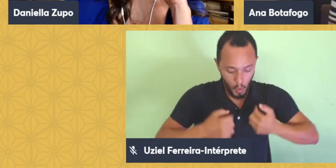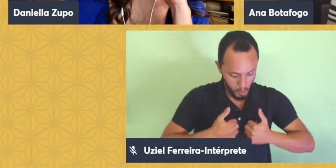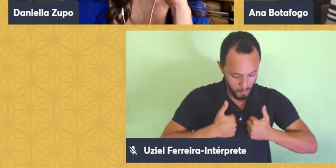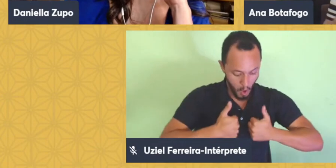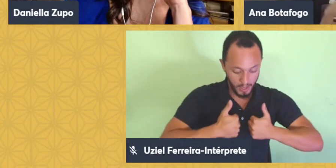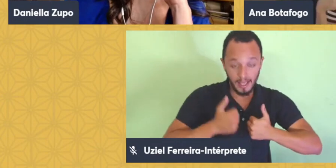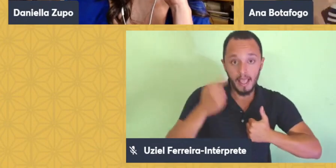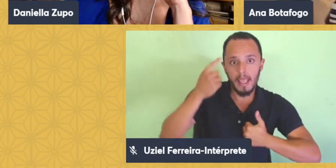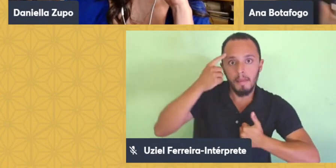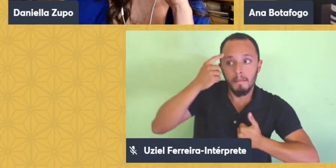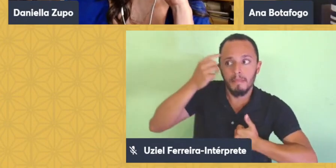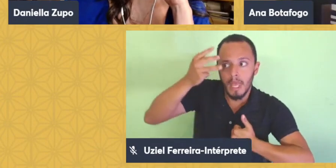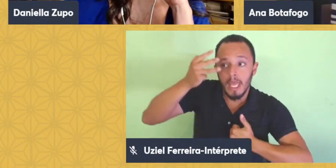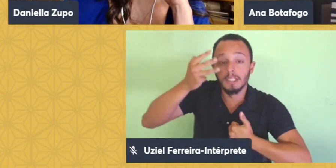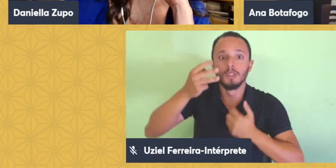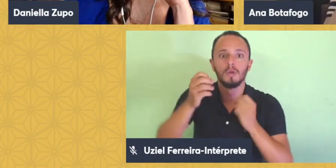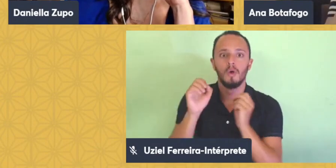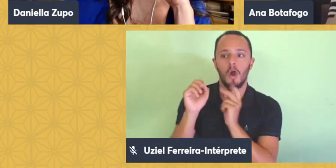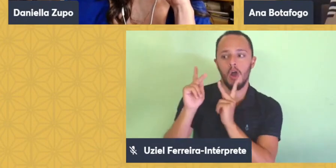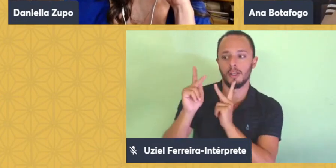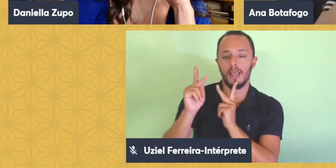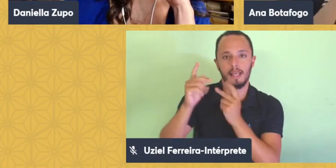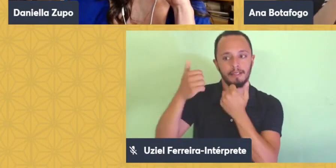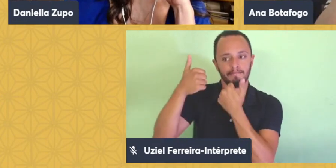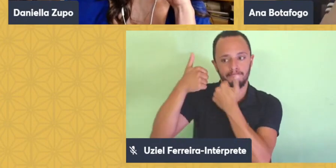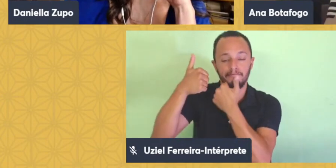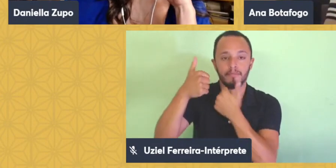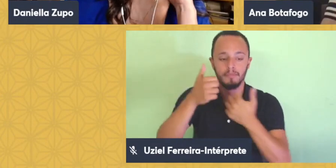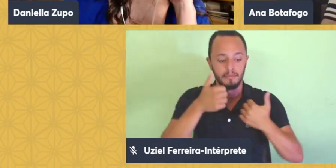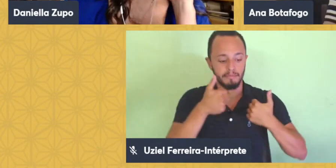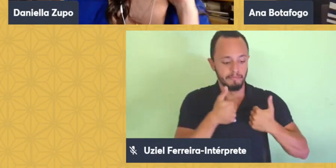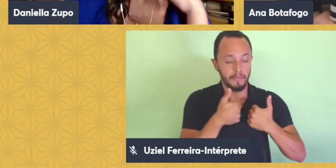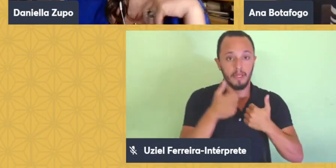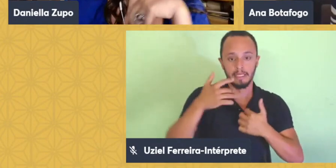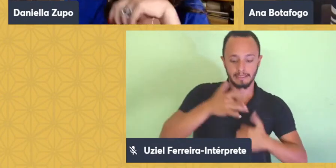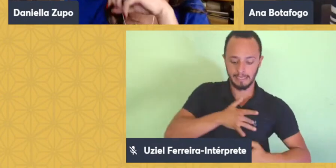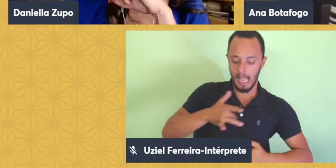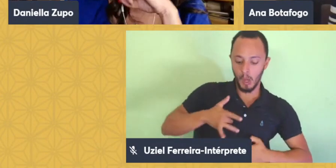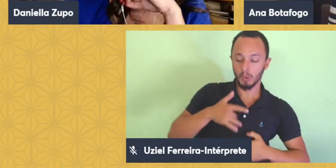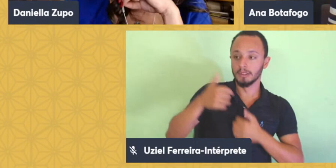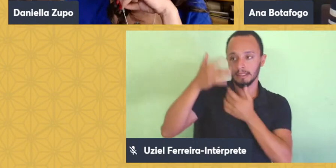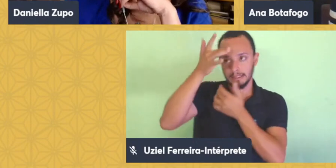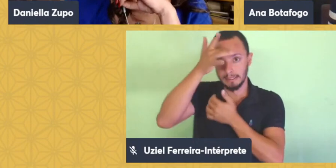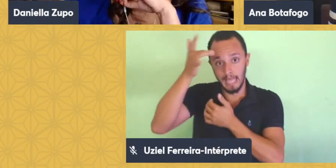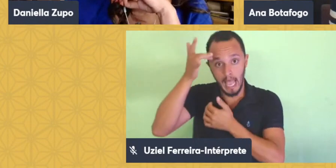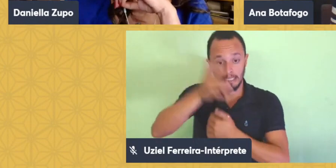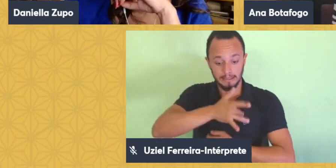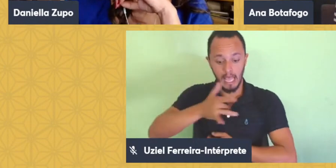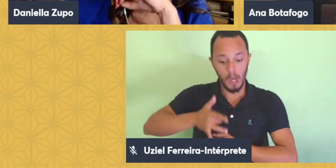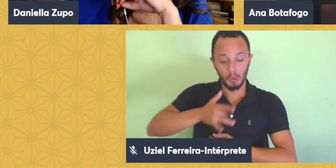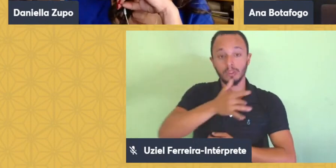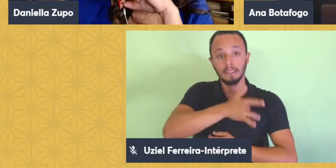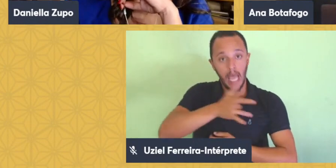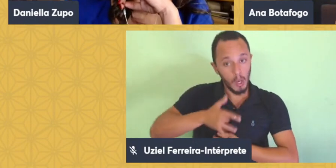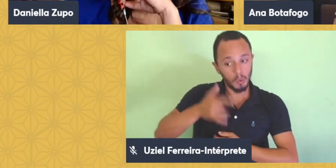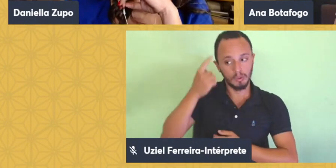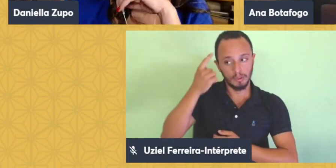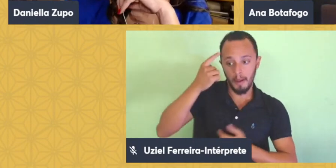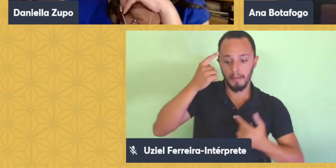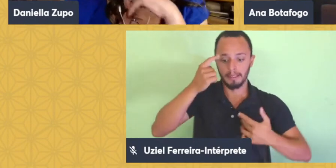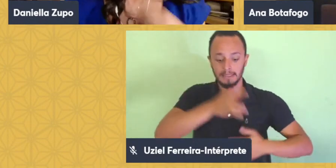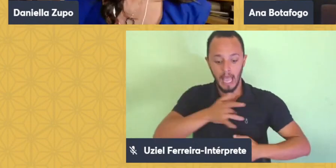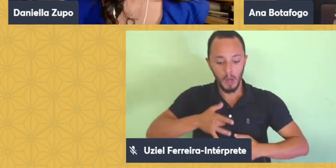é e eu acho que isso anda junto sempre não podemos abrir mão